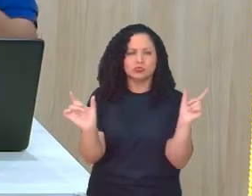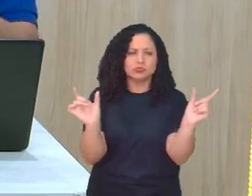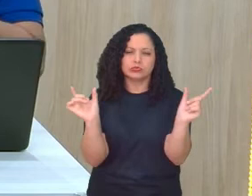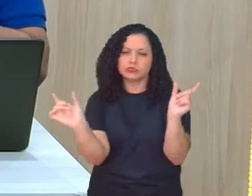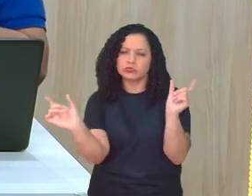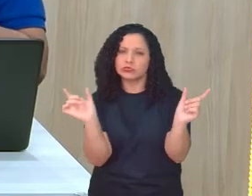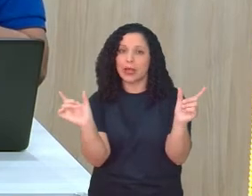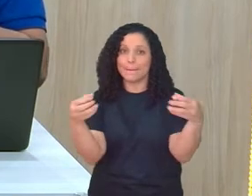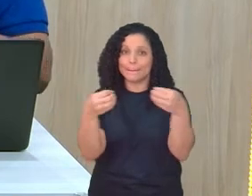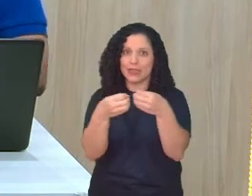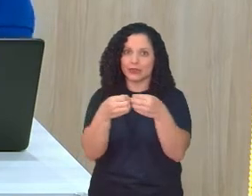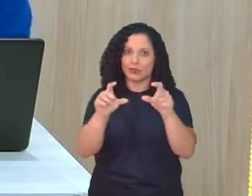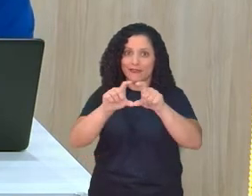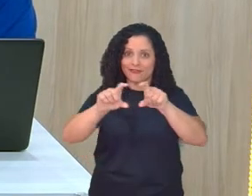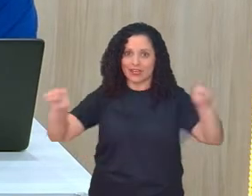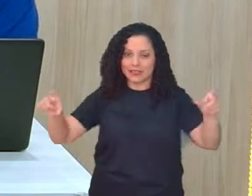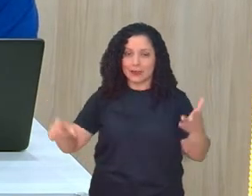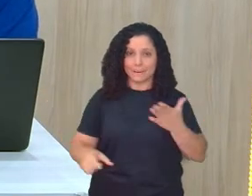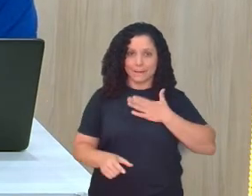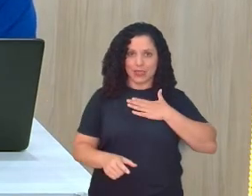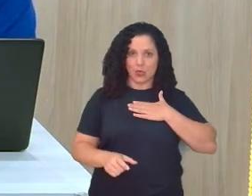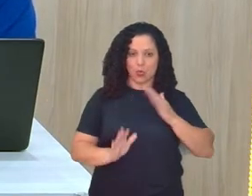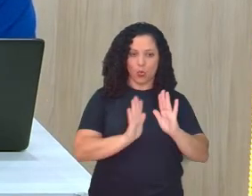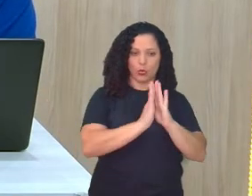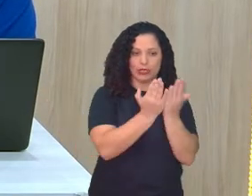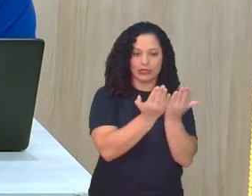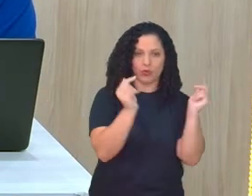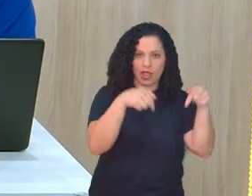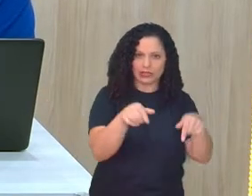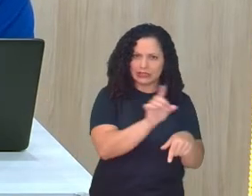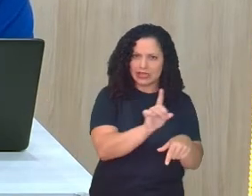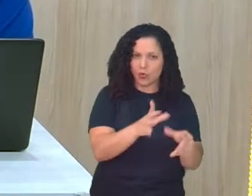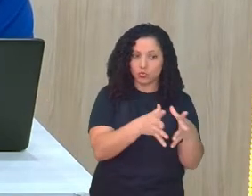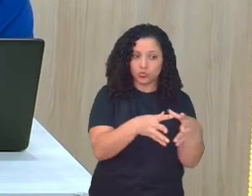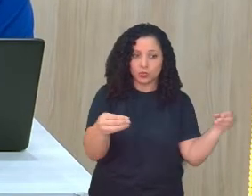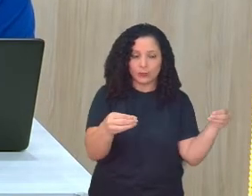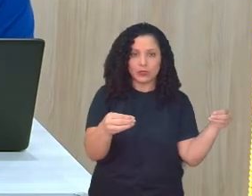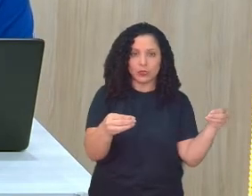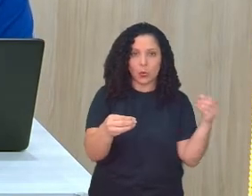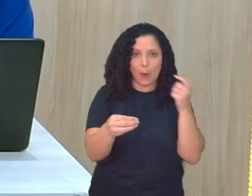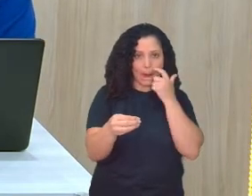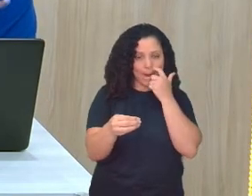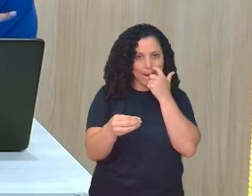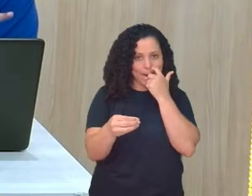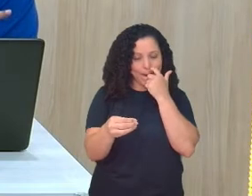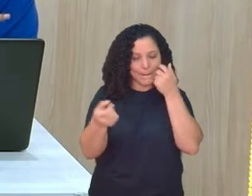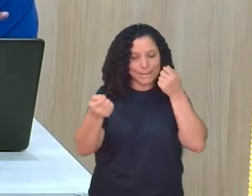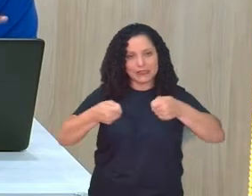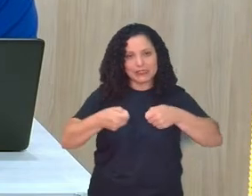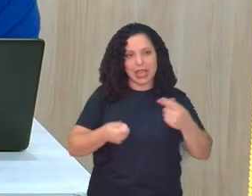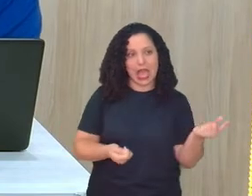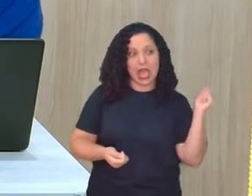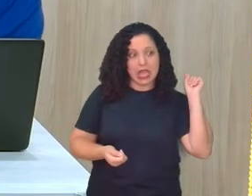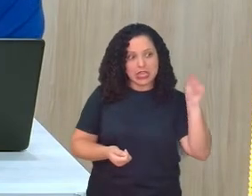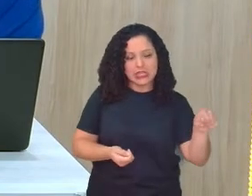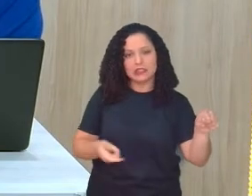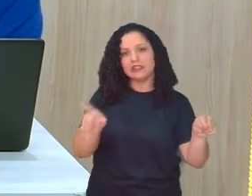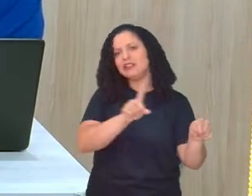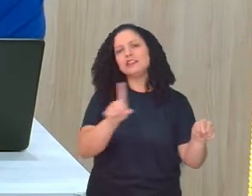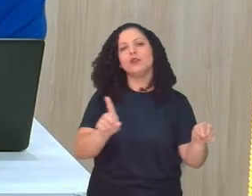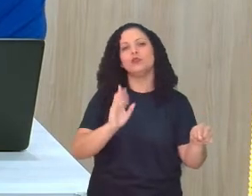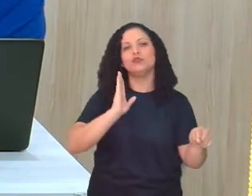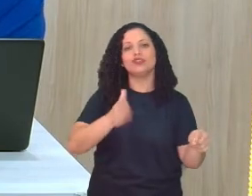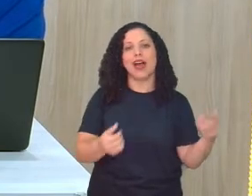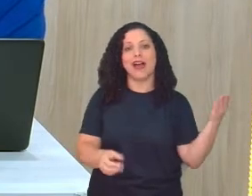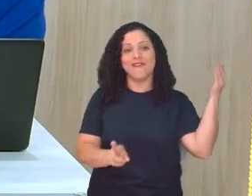Porque está muito próximo. Ó, o meu livro não está aqui, sumiu. Eu não preciso do ele, porque eu já tenho uma